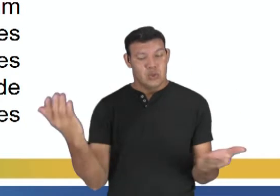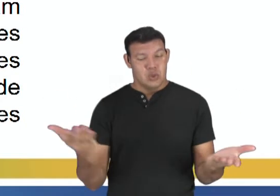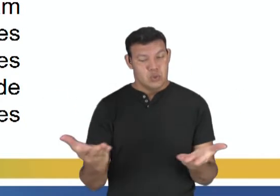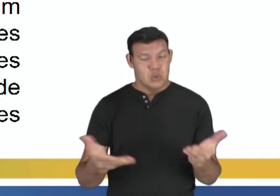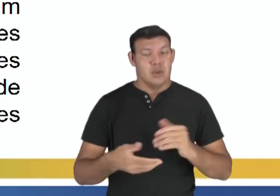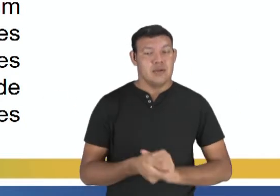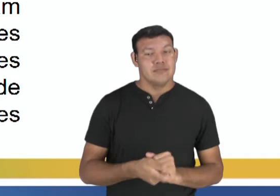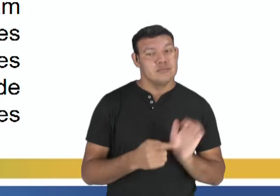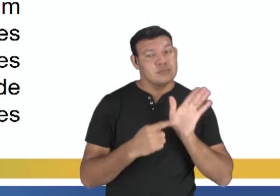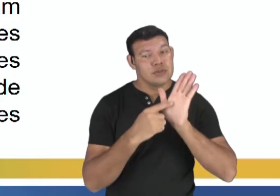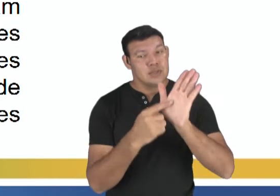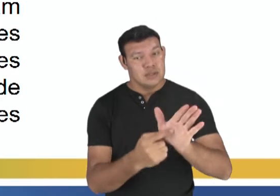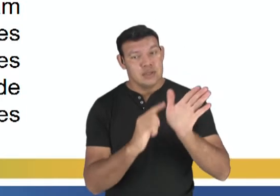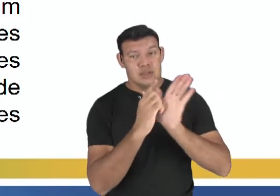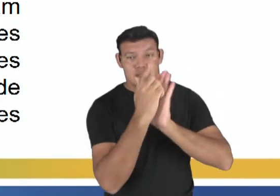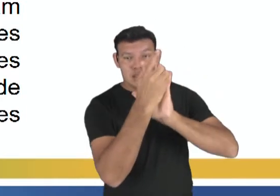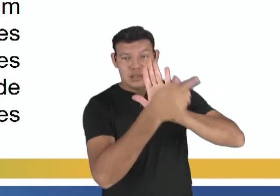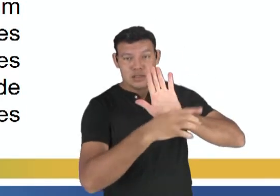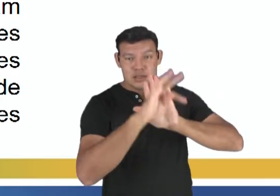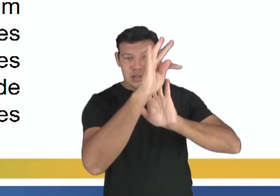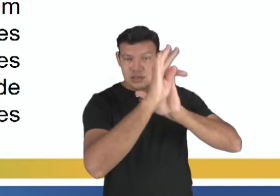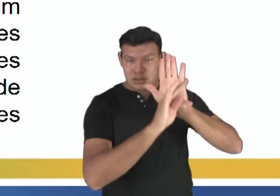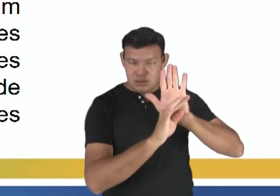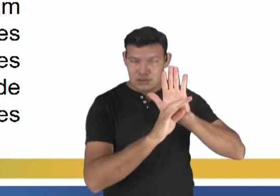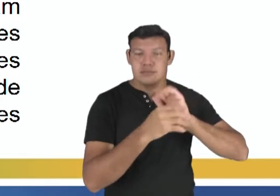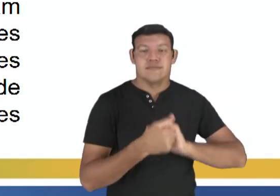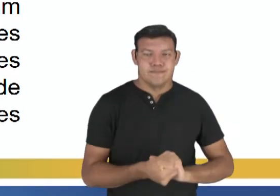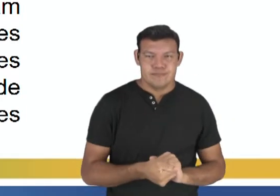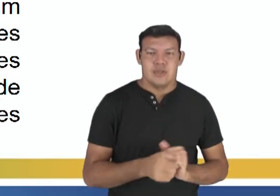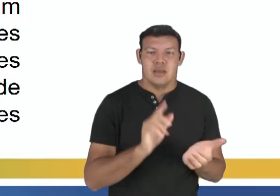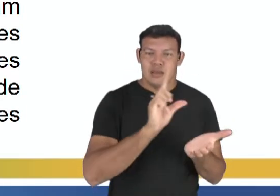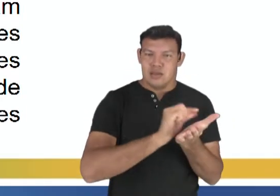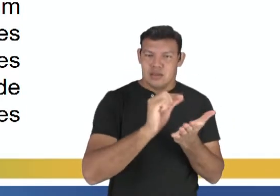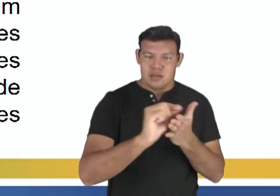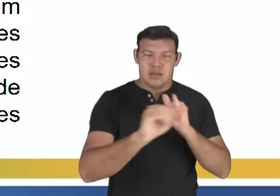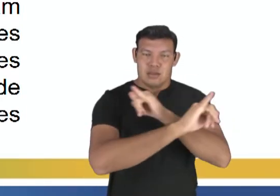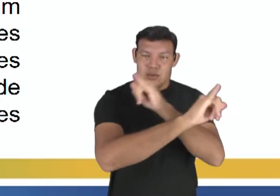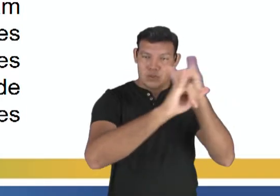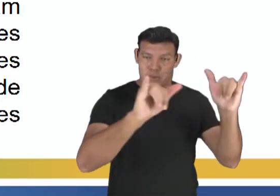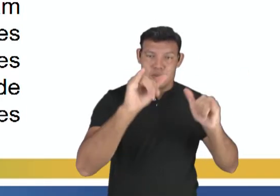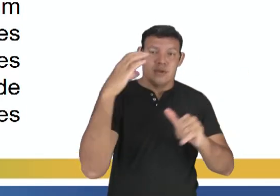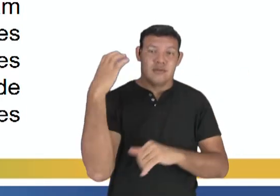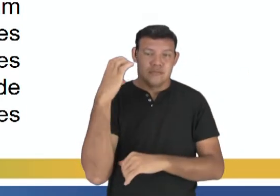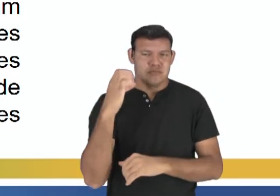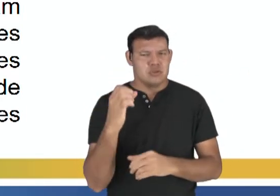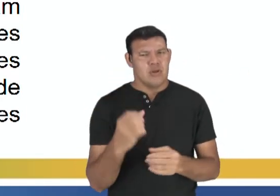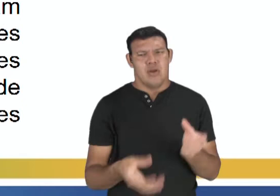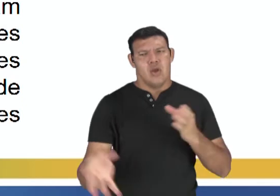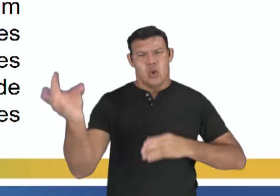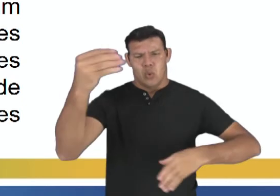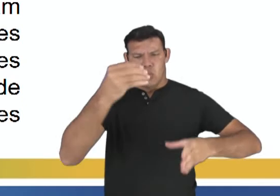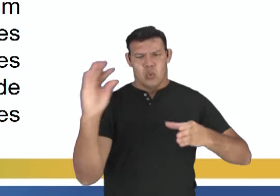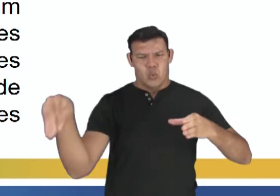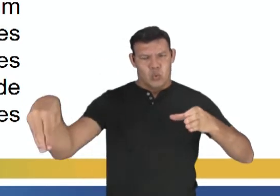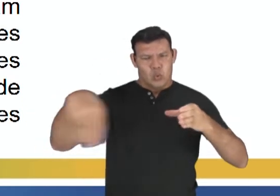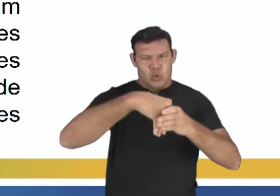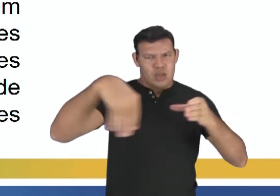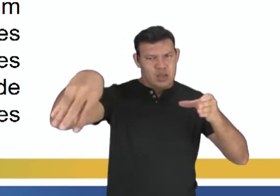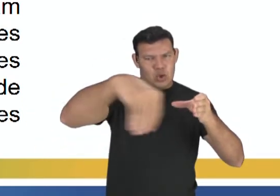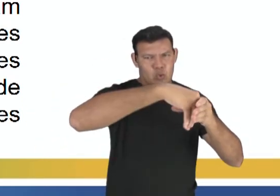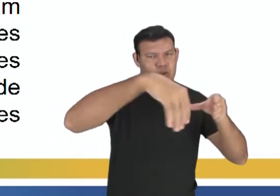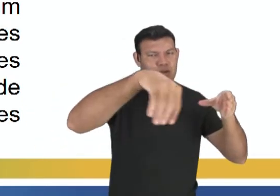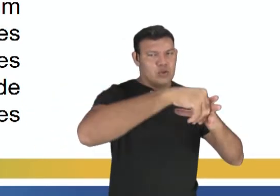traz esse tipo de gênero textual, artigo de divulgação científica, trazendo vários temas legais